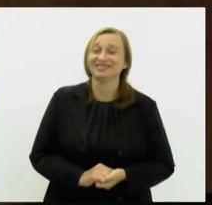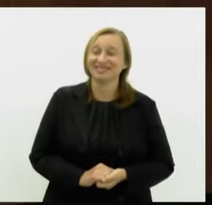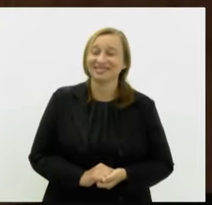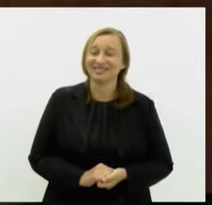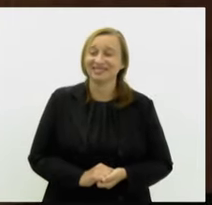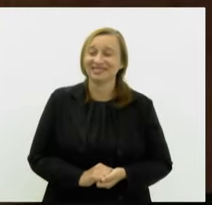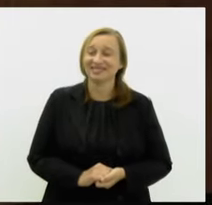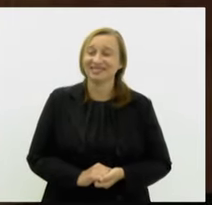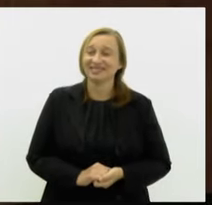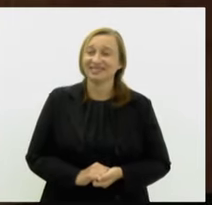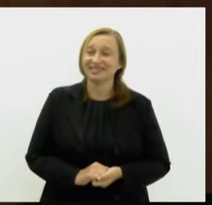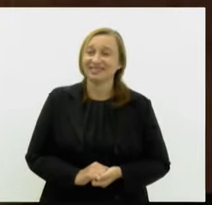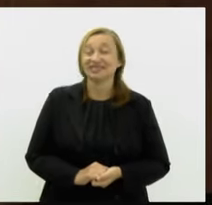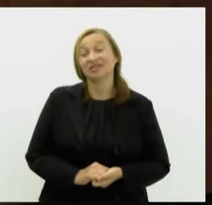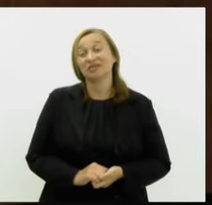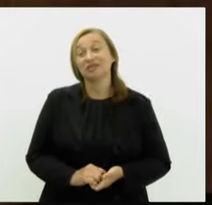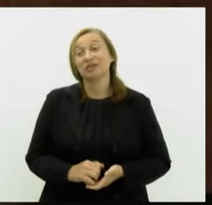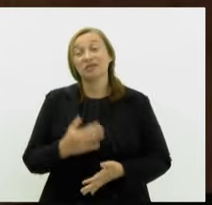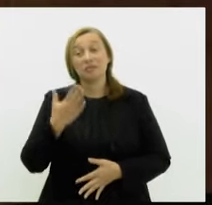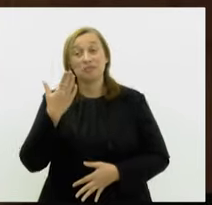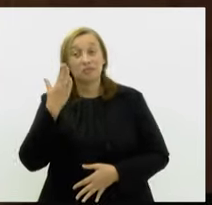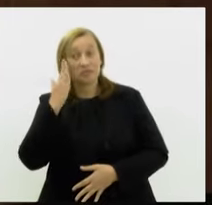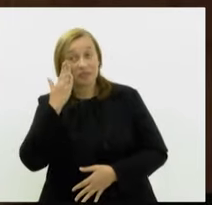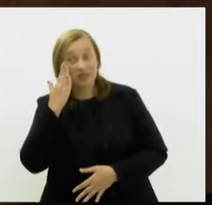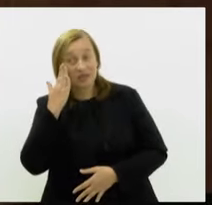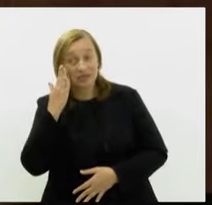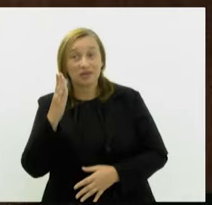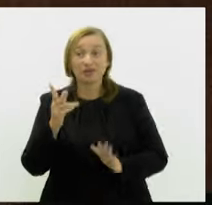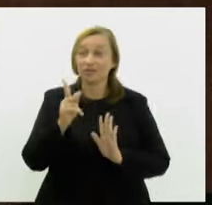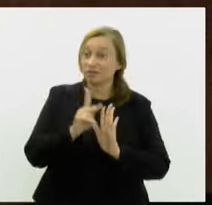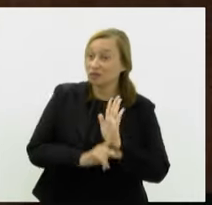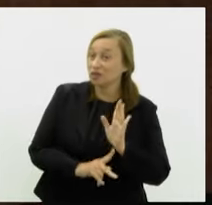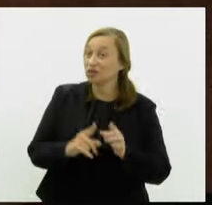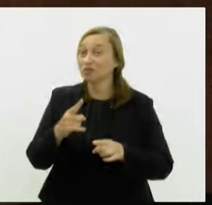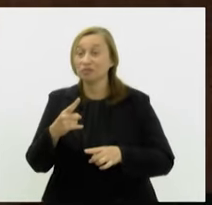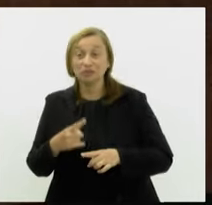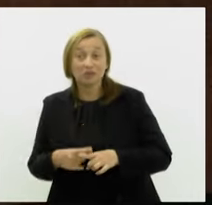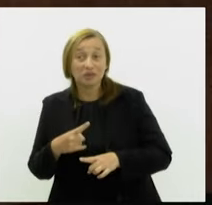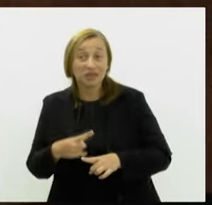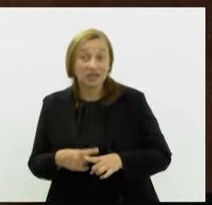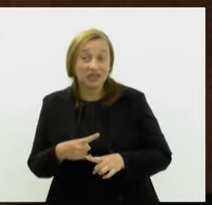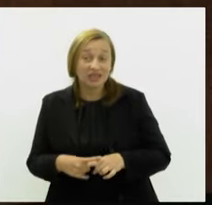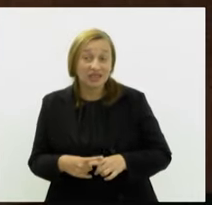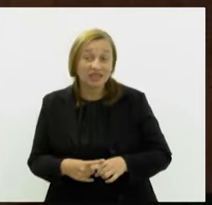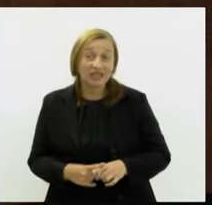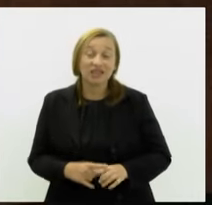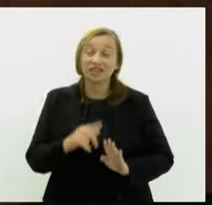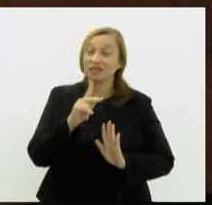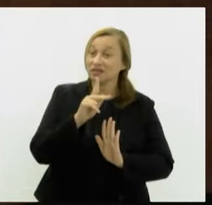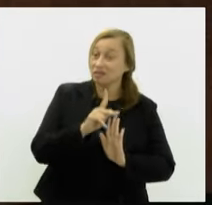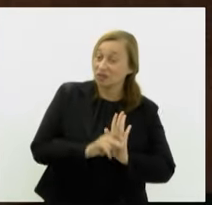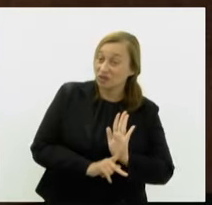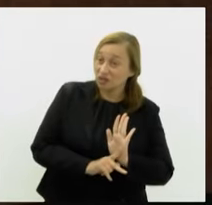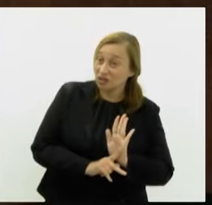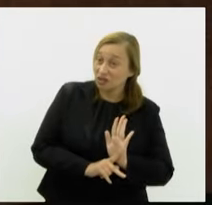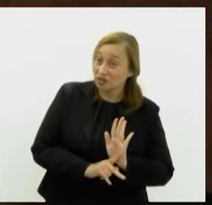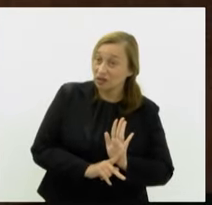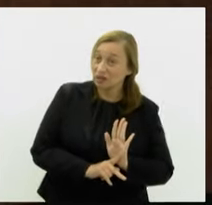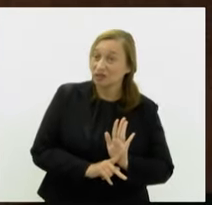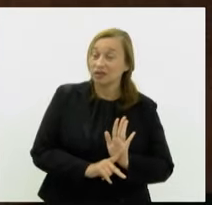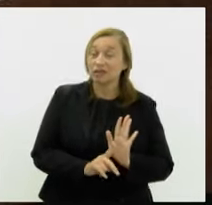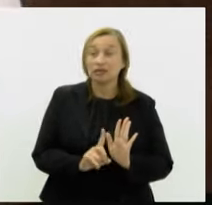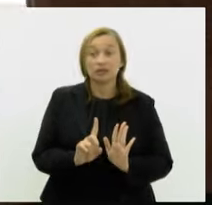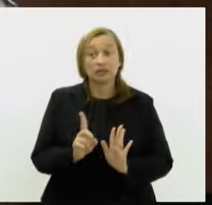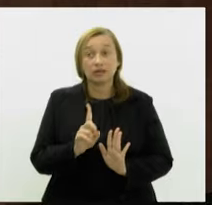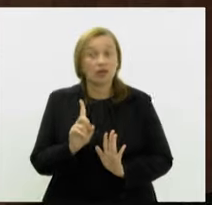ver, salvo o melhor juízo, desse projeto, porque esse projeto ele não é